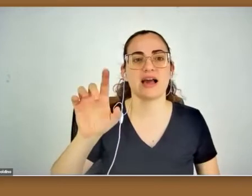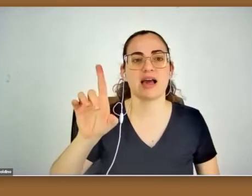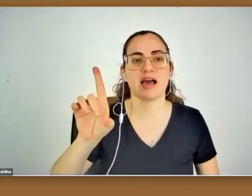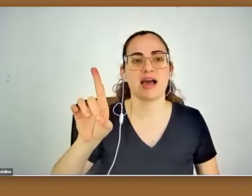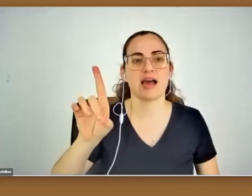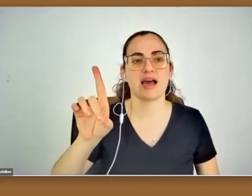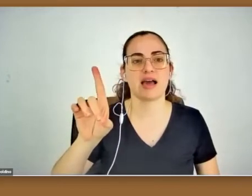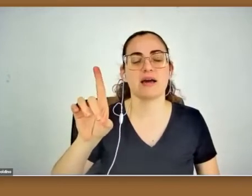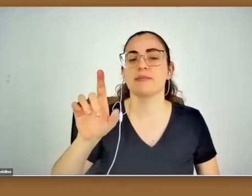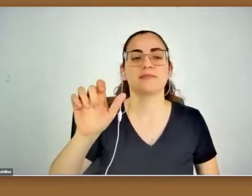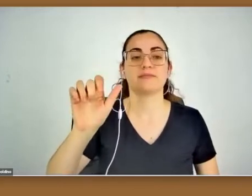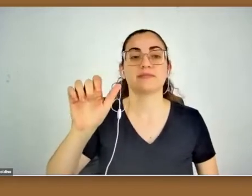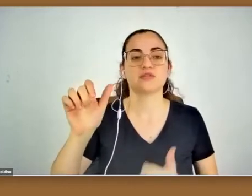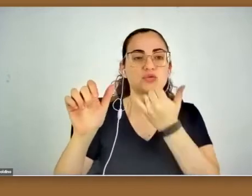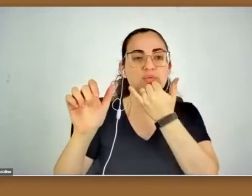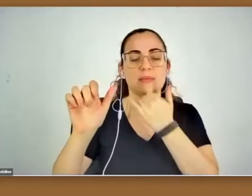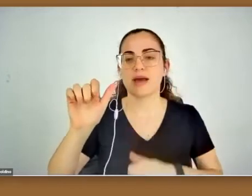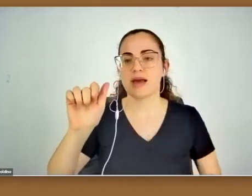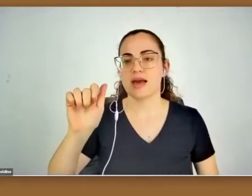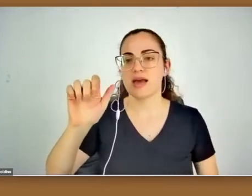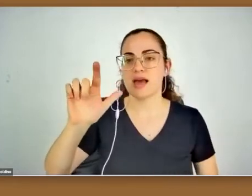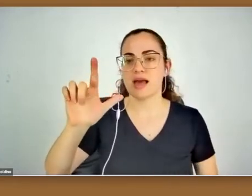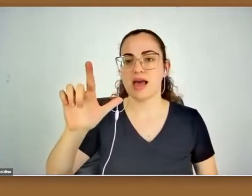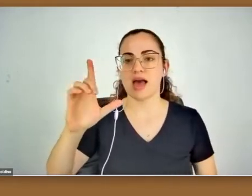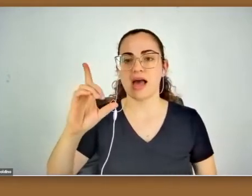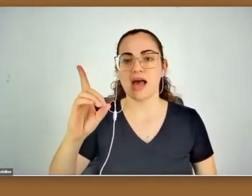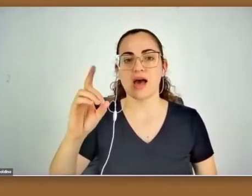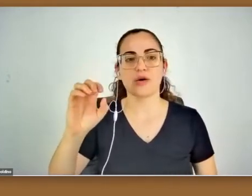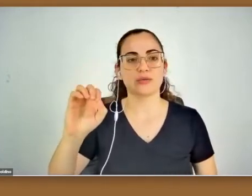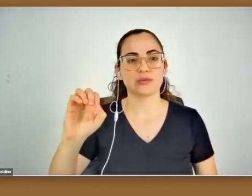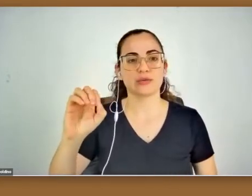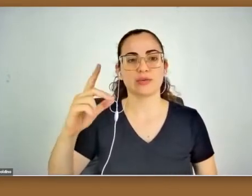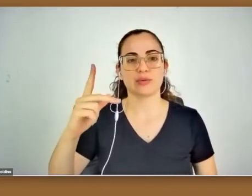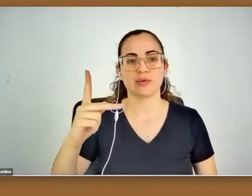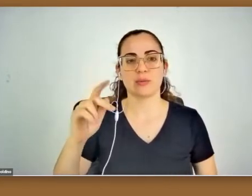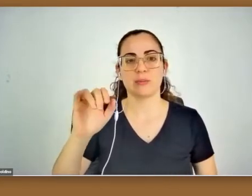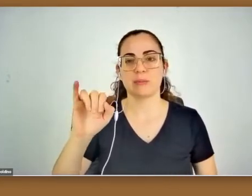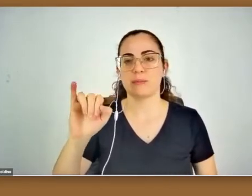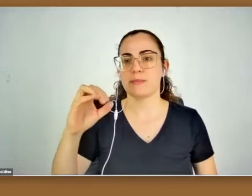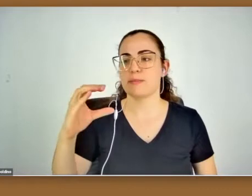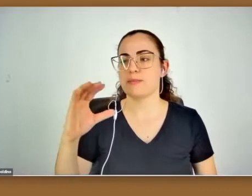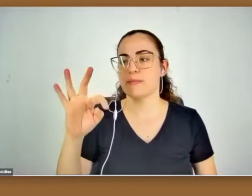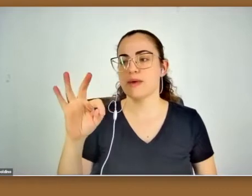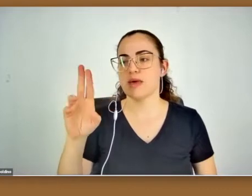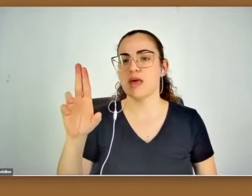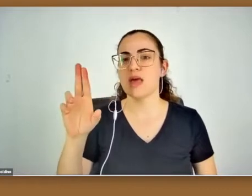então vocês vão ver que eles têm uma dispersão também em lugares mais frios, em áreas de montanha.